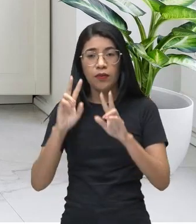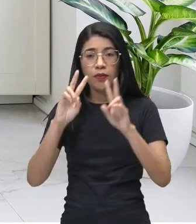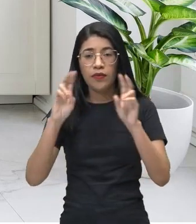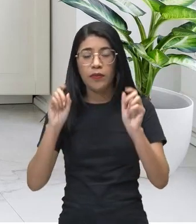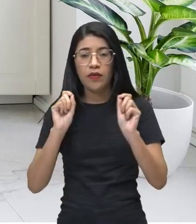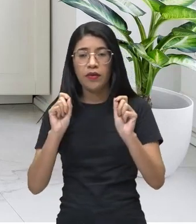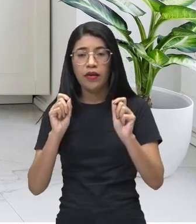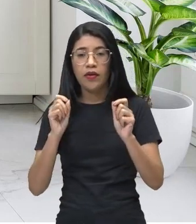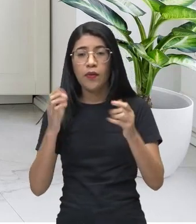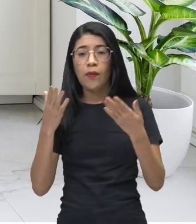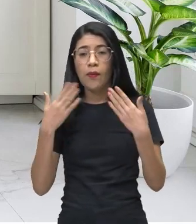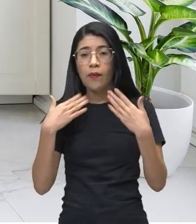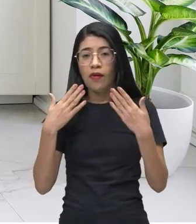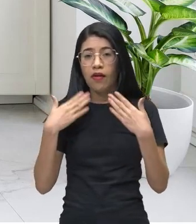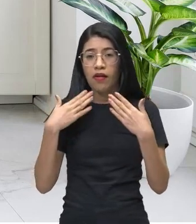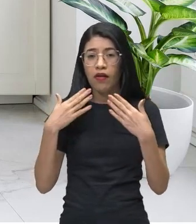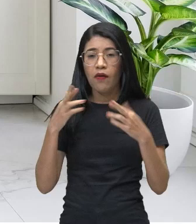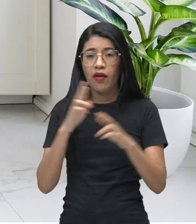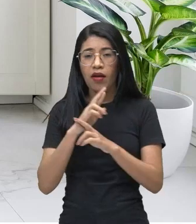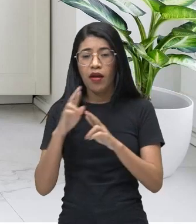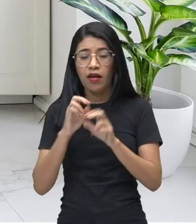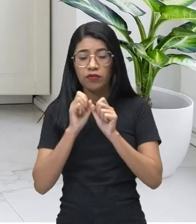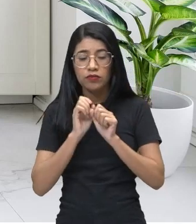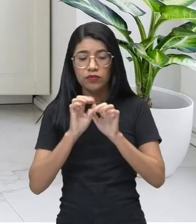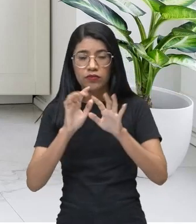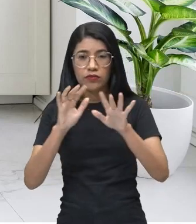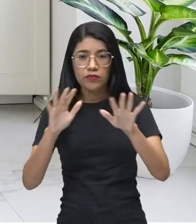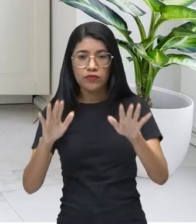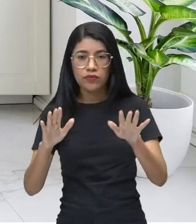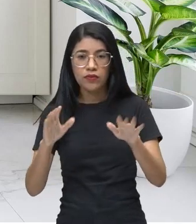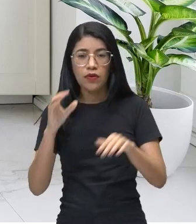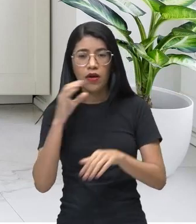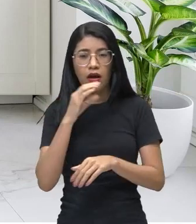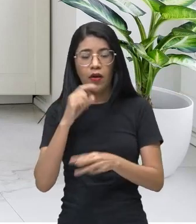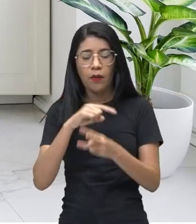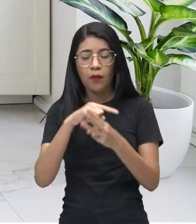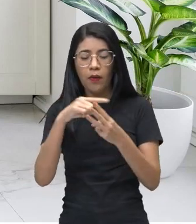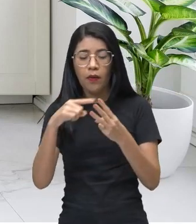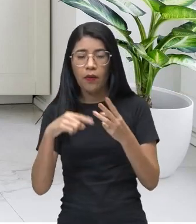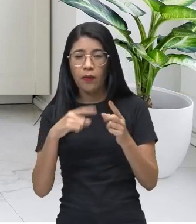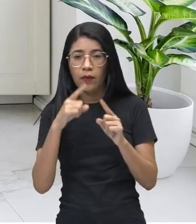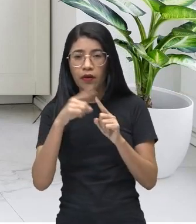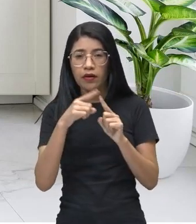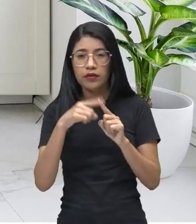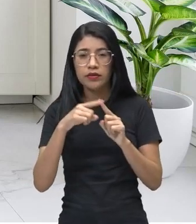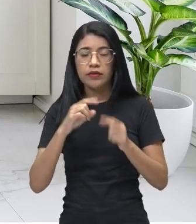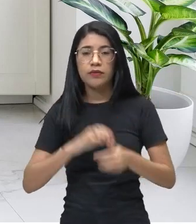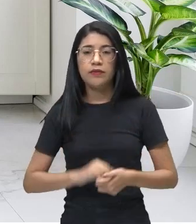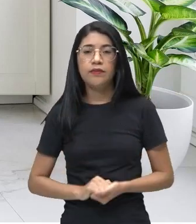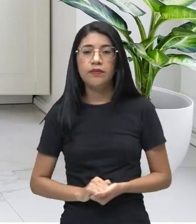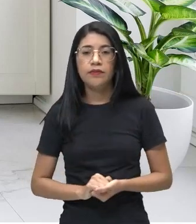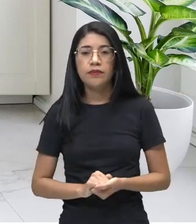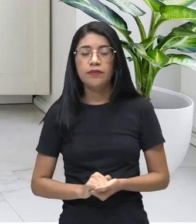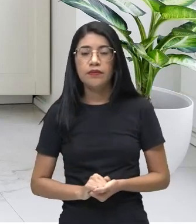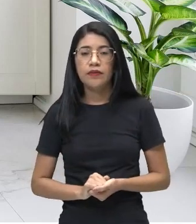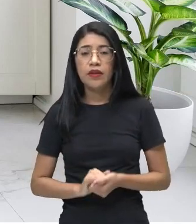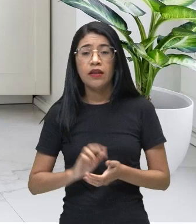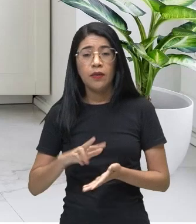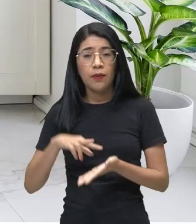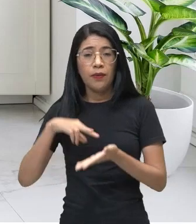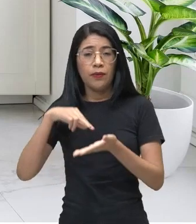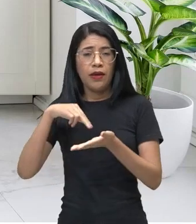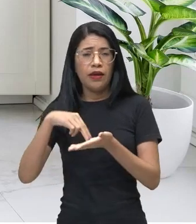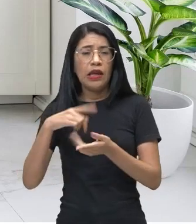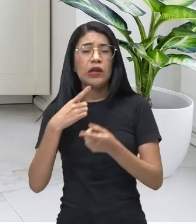que envolve a propagação, que são 3 que nós vamos verificar. Então, eu estou aqui com